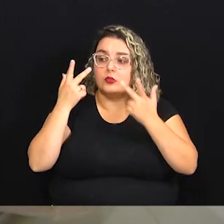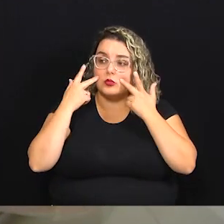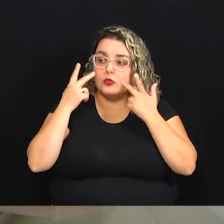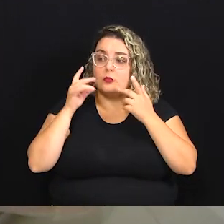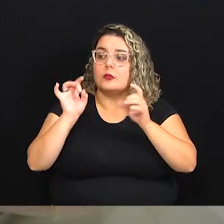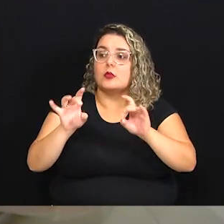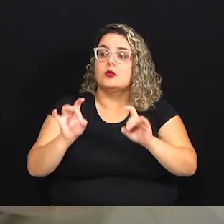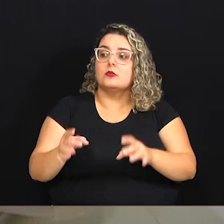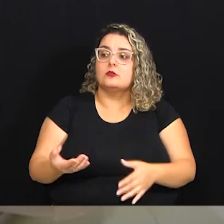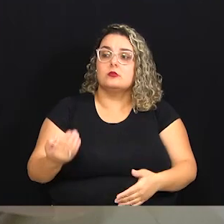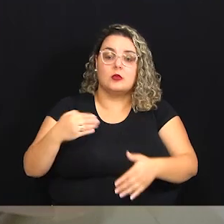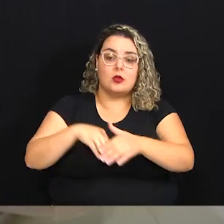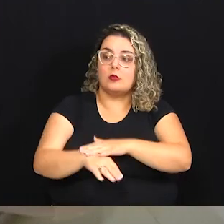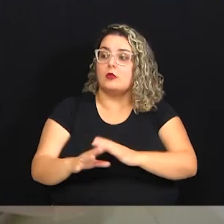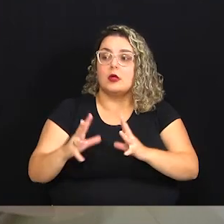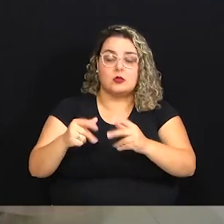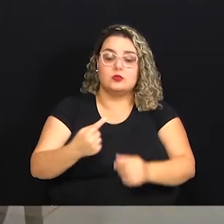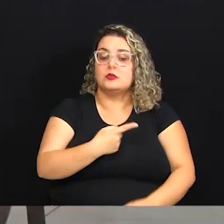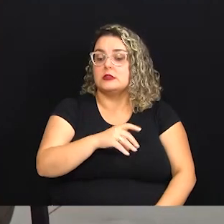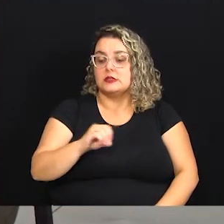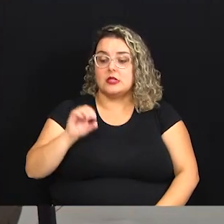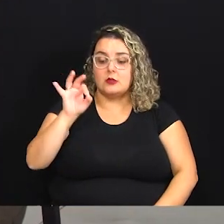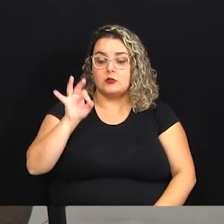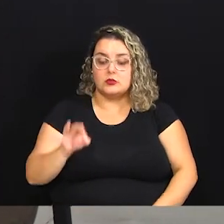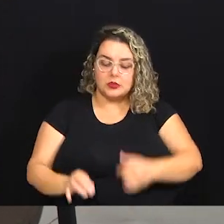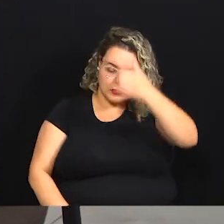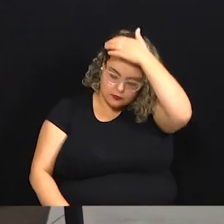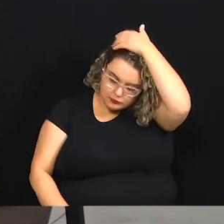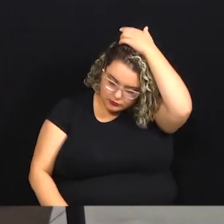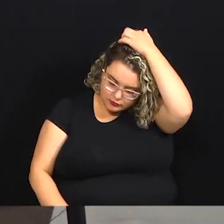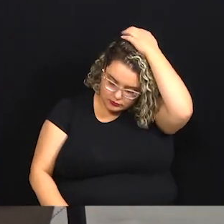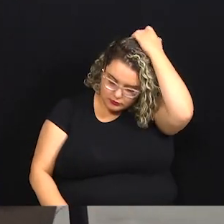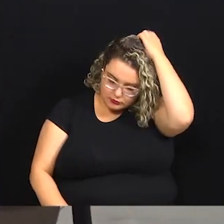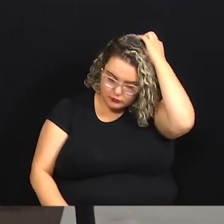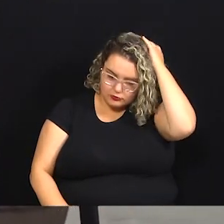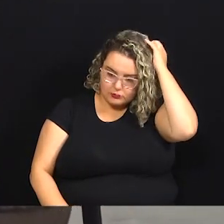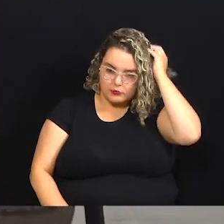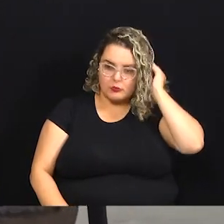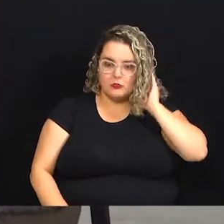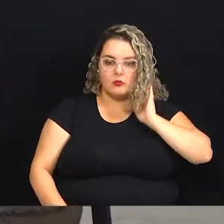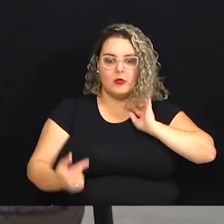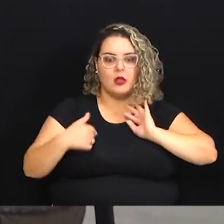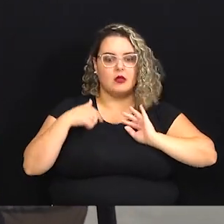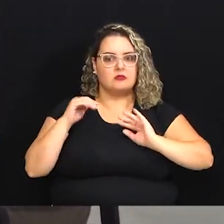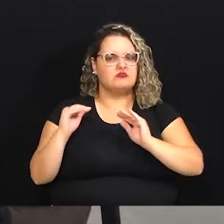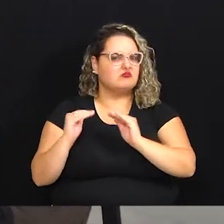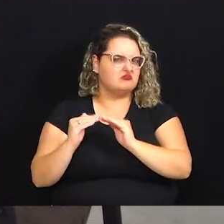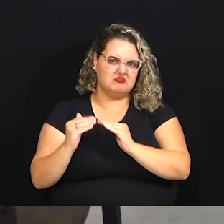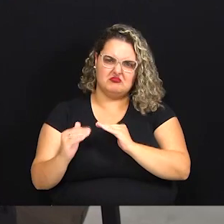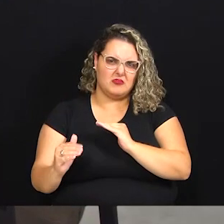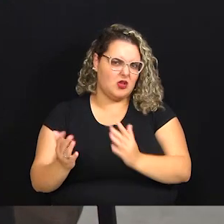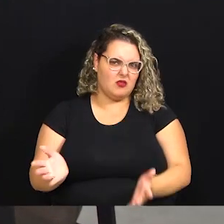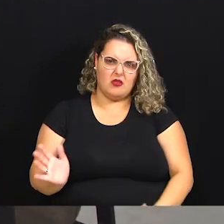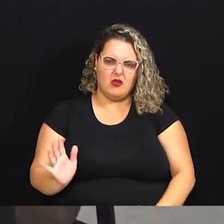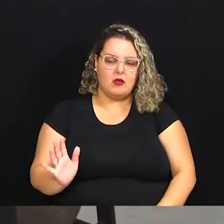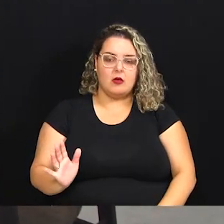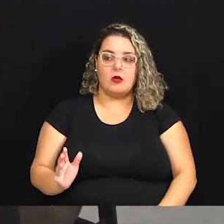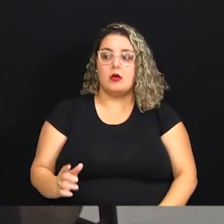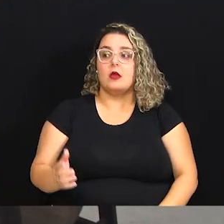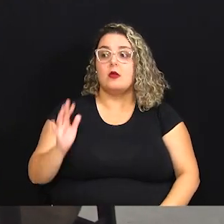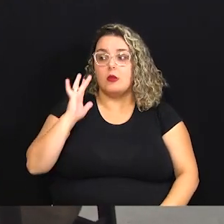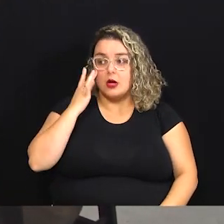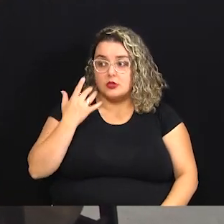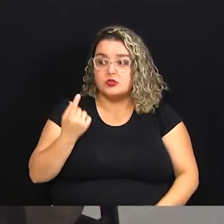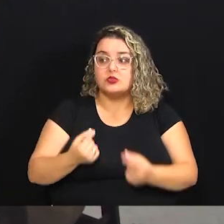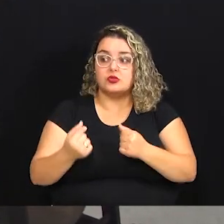normalmente os especialistas vão dizer, guarda tudo, guarda 100%. Eu não sou favorável a isso. Eu acho que o dinheiro é para nos trazer conforto, é para